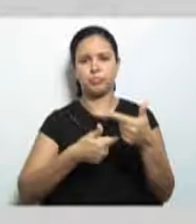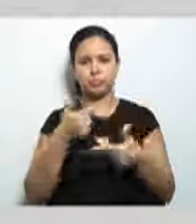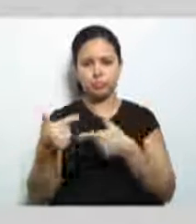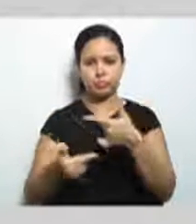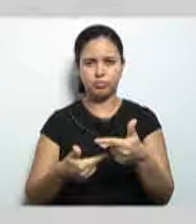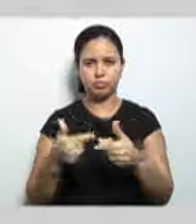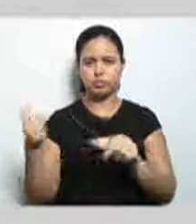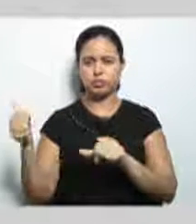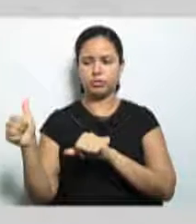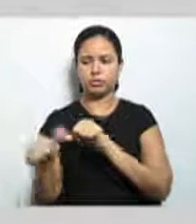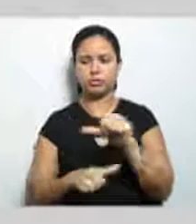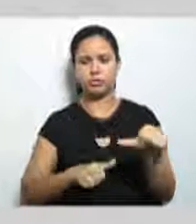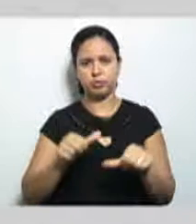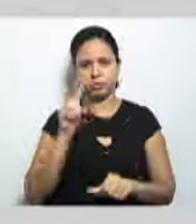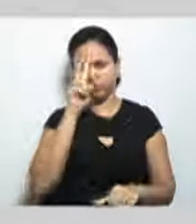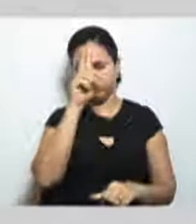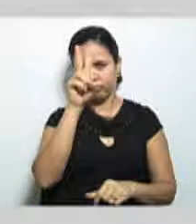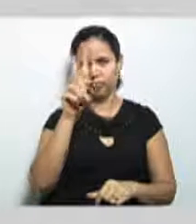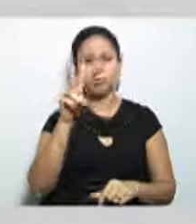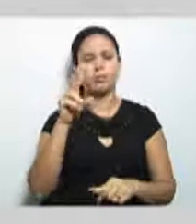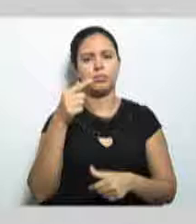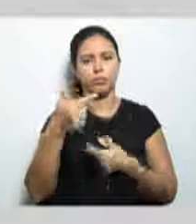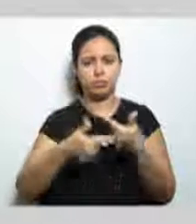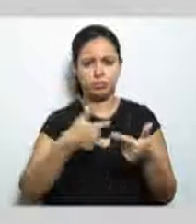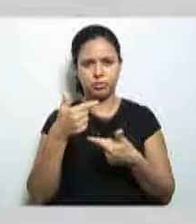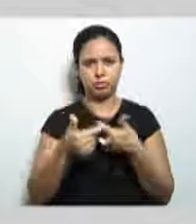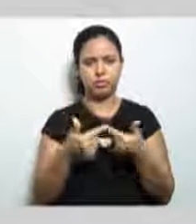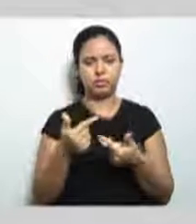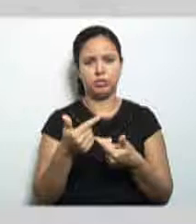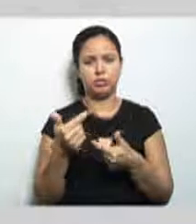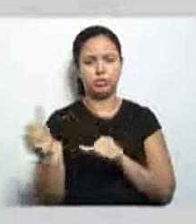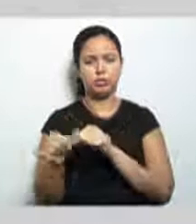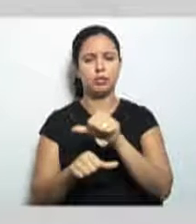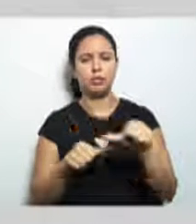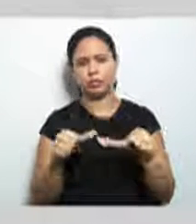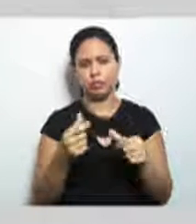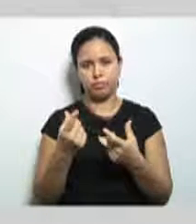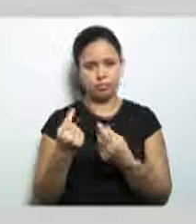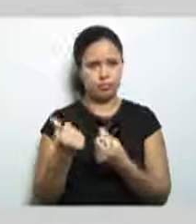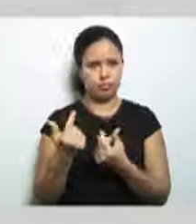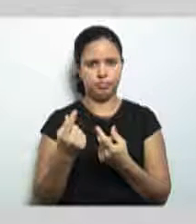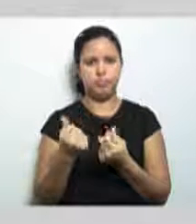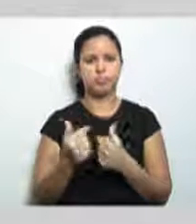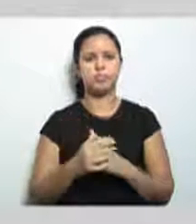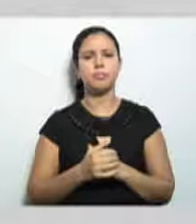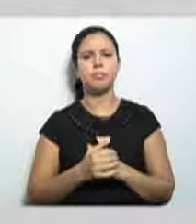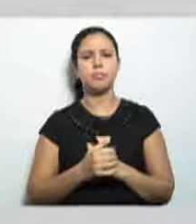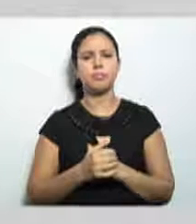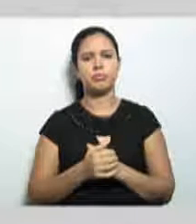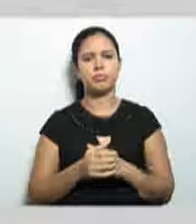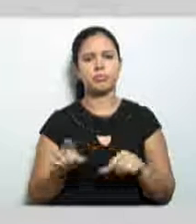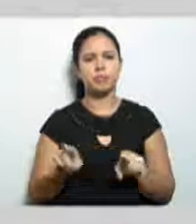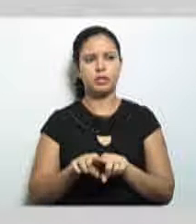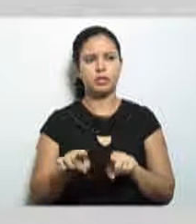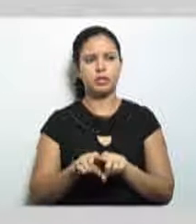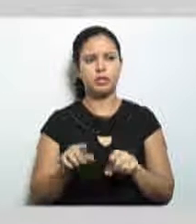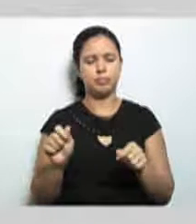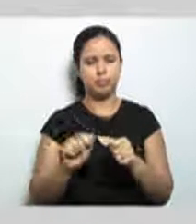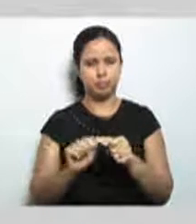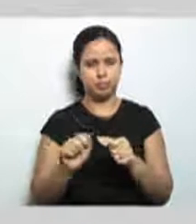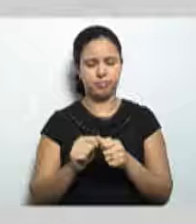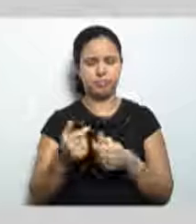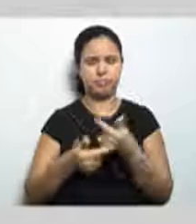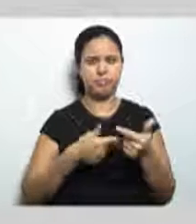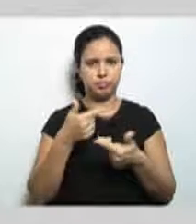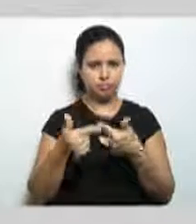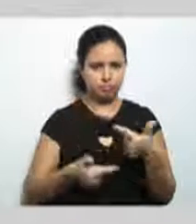sua força de trabalho por dinheiro. Esses trabalhadores também realizam trabalho para